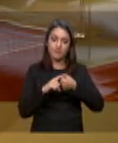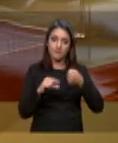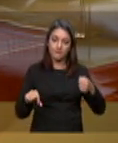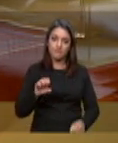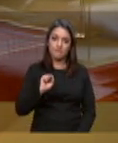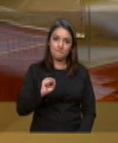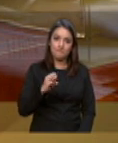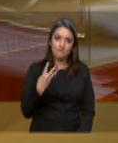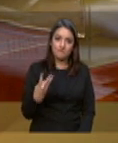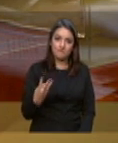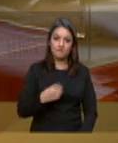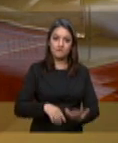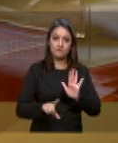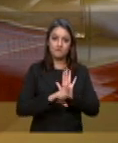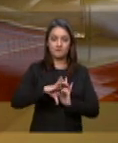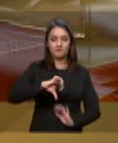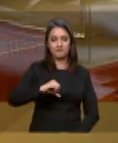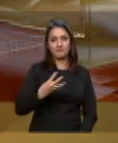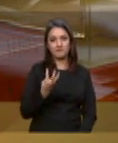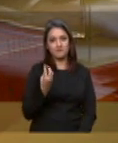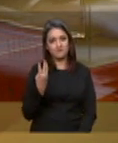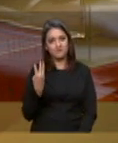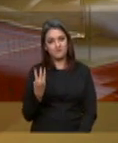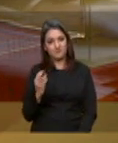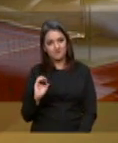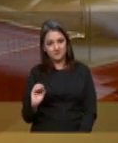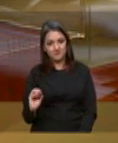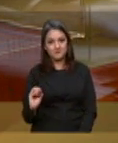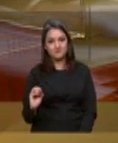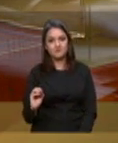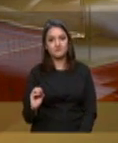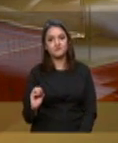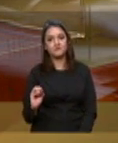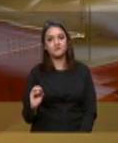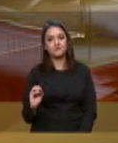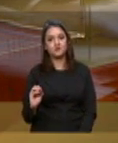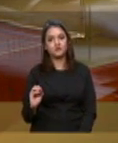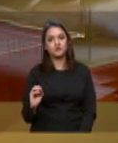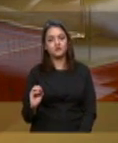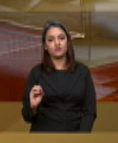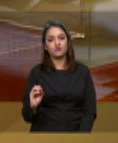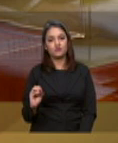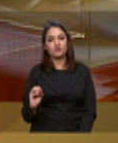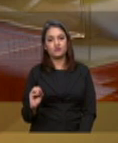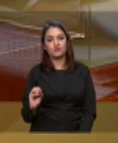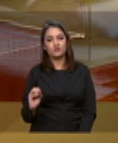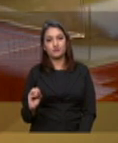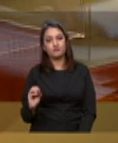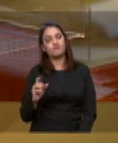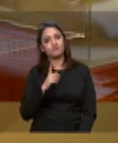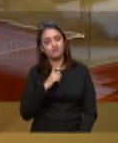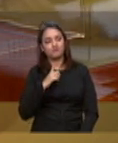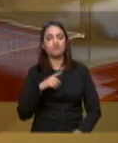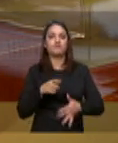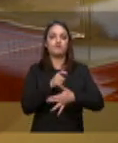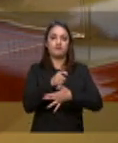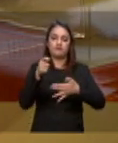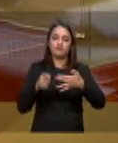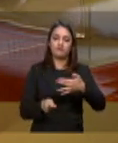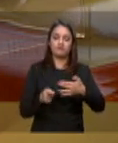83 da Lei 9.430, que culminou, inclusive, na edição da súmula vinculante número